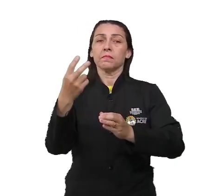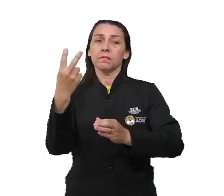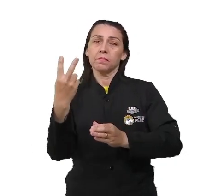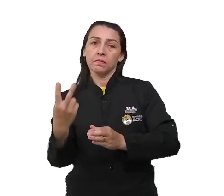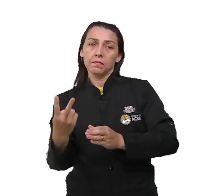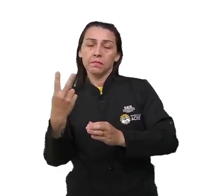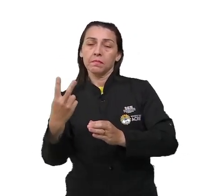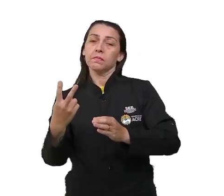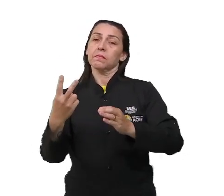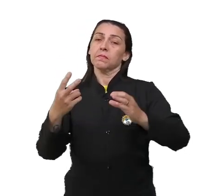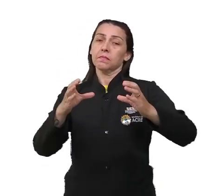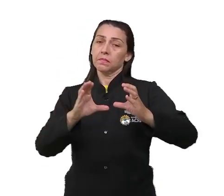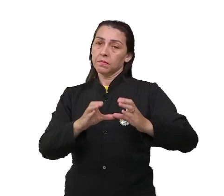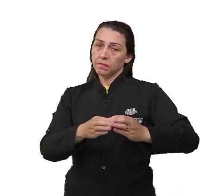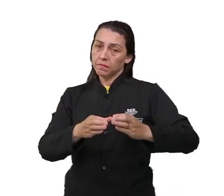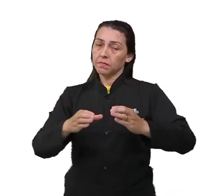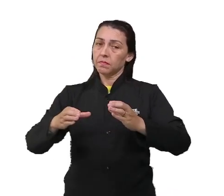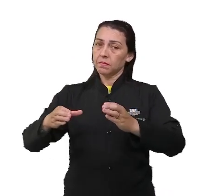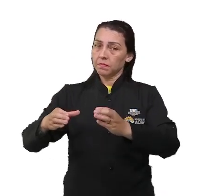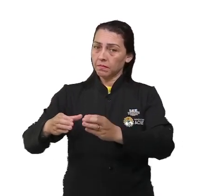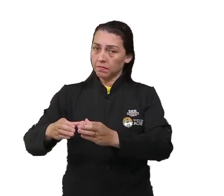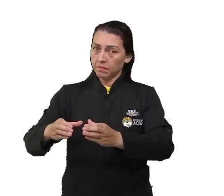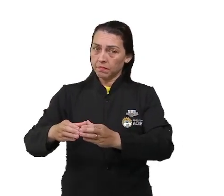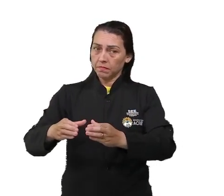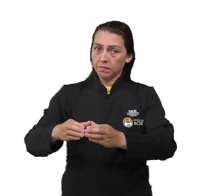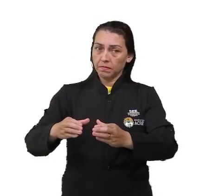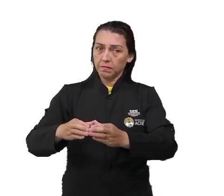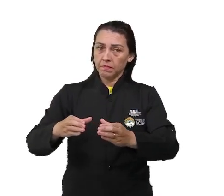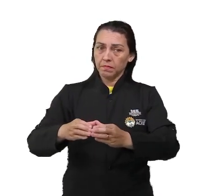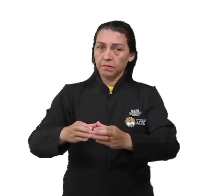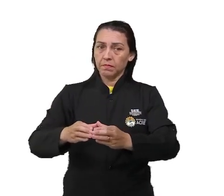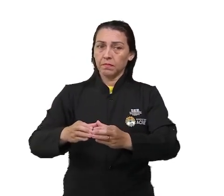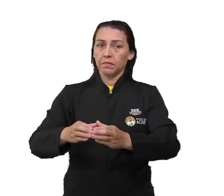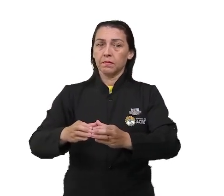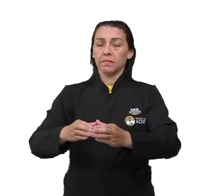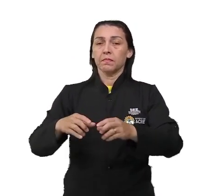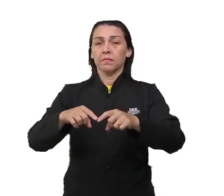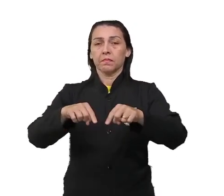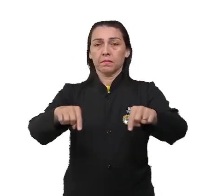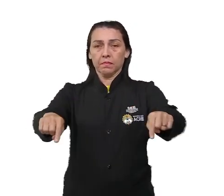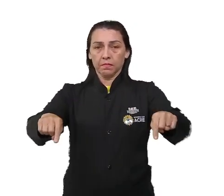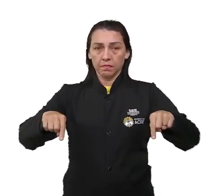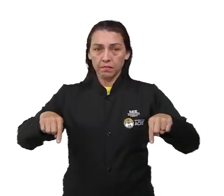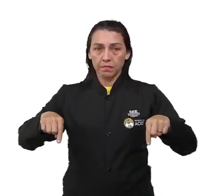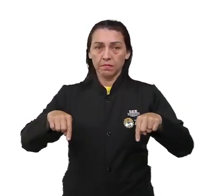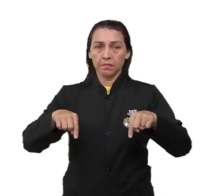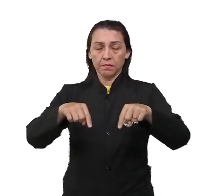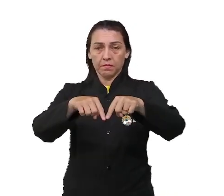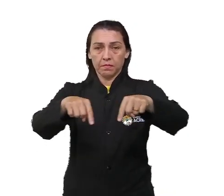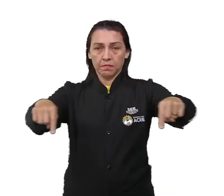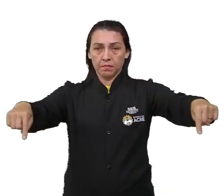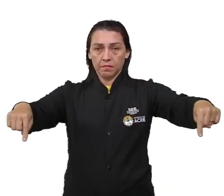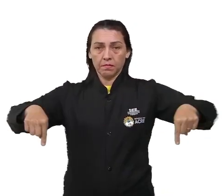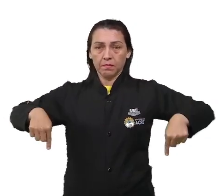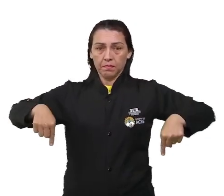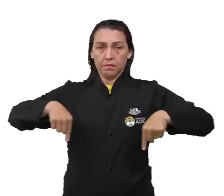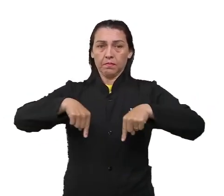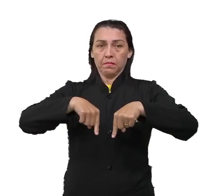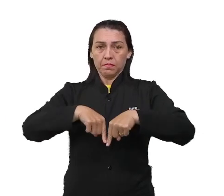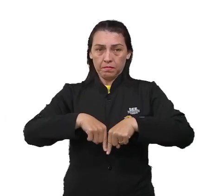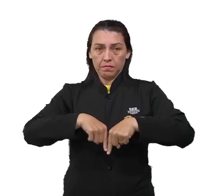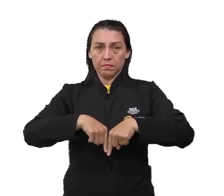é um esporte de equipe jogado por dois times de 11 jogadores cada, em um